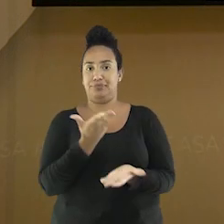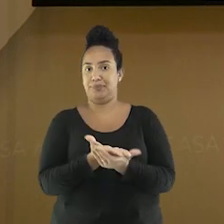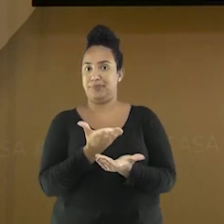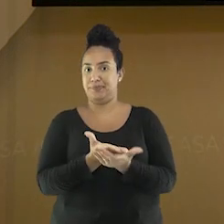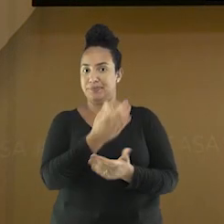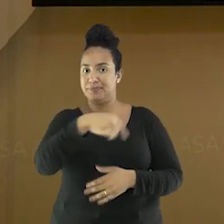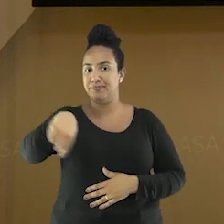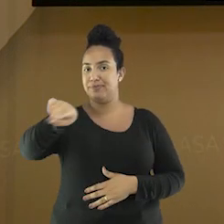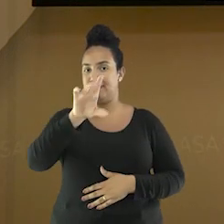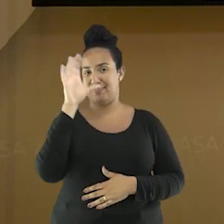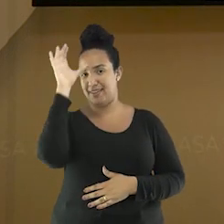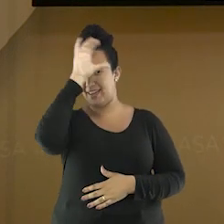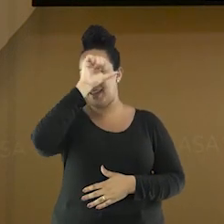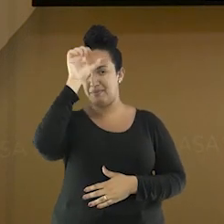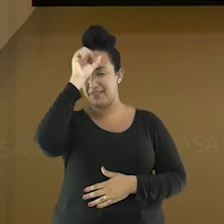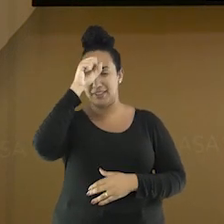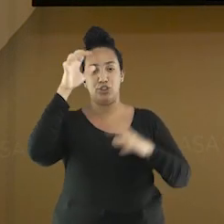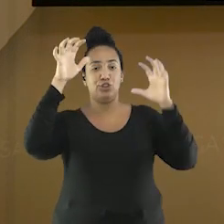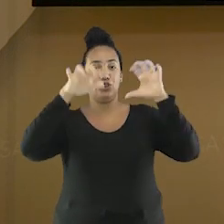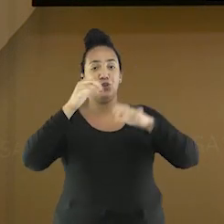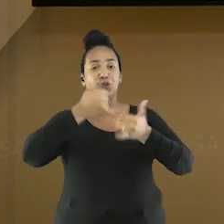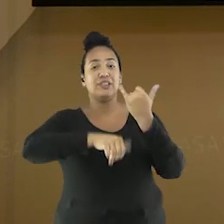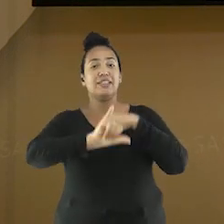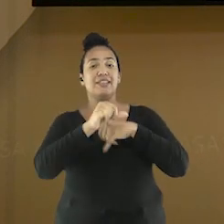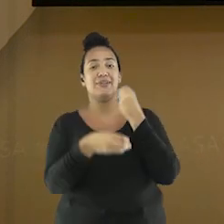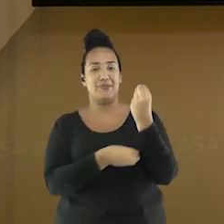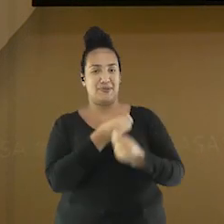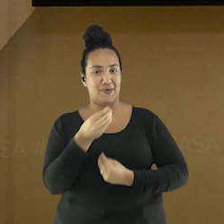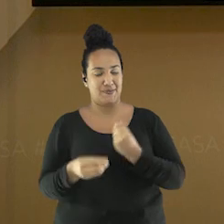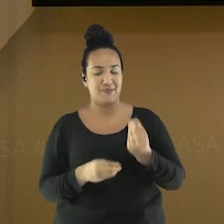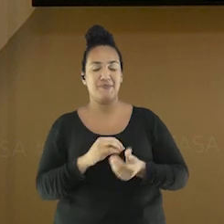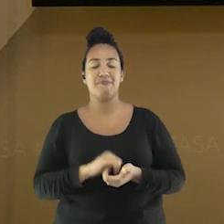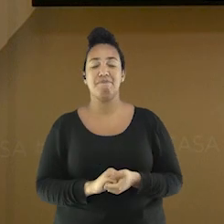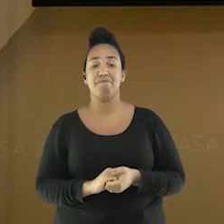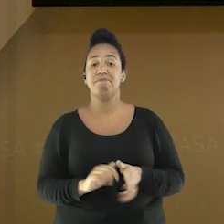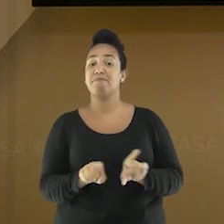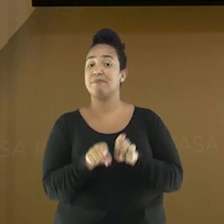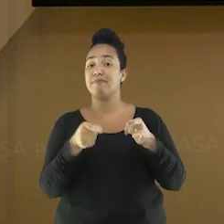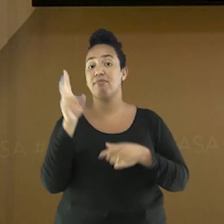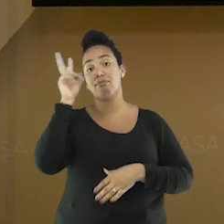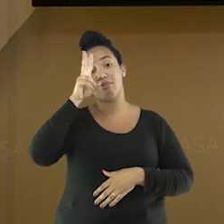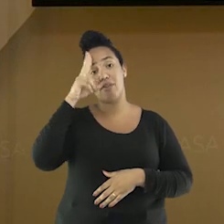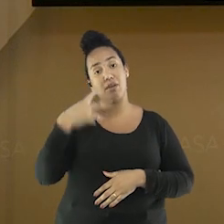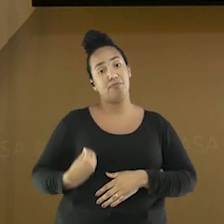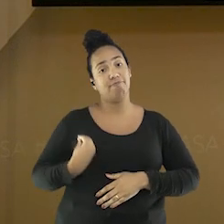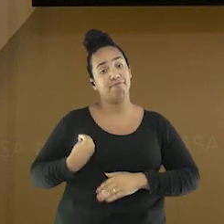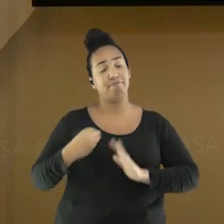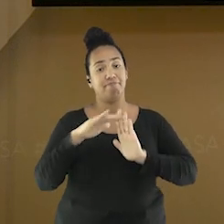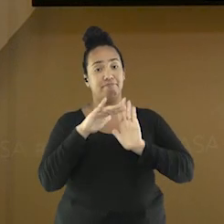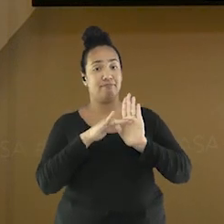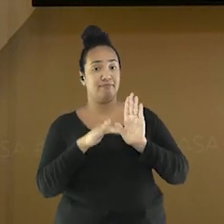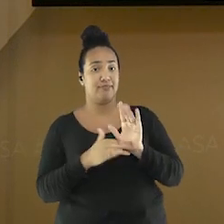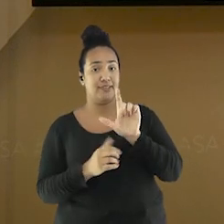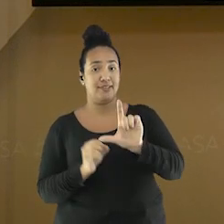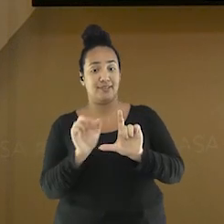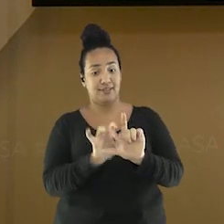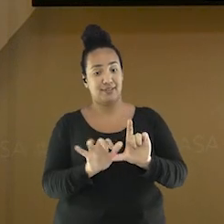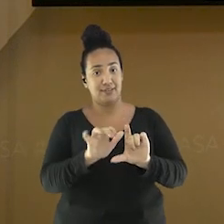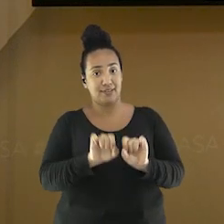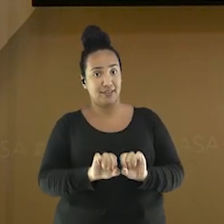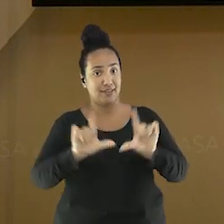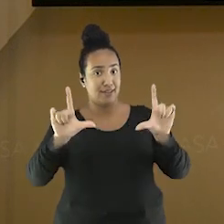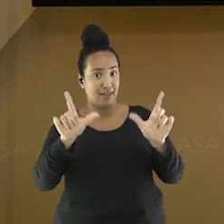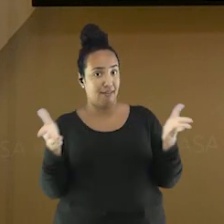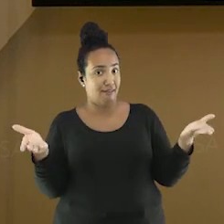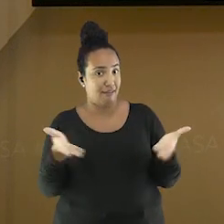Fúria Líquida, os efeitos da chuva ácida. E, é claro, não se esqueça de registrar sua presença pelo QR Code que está aparecendo em sua